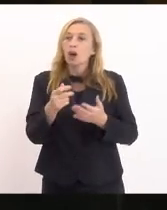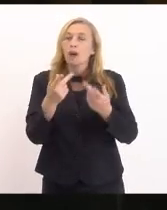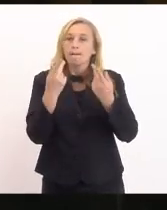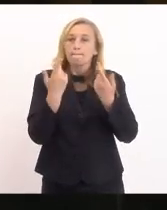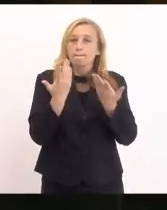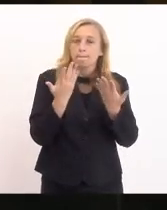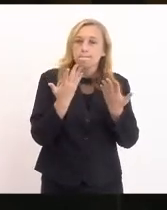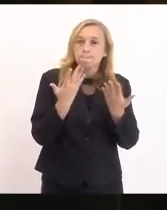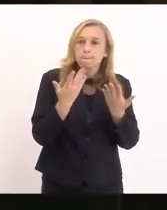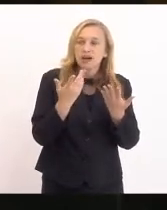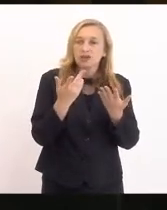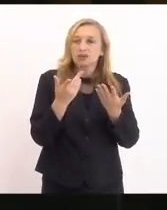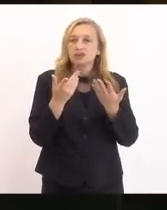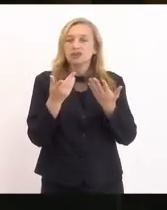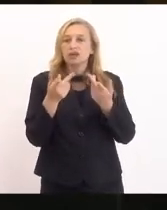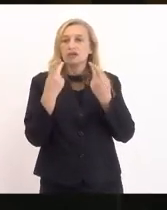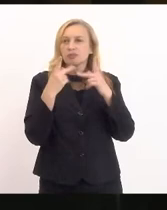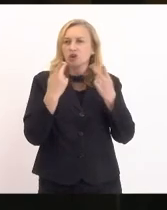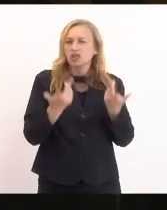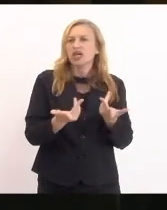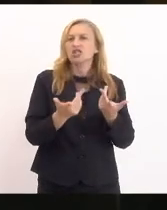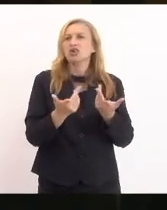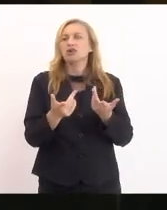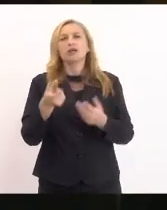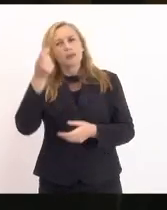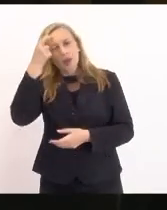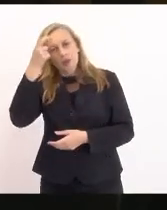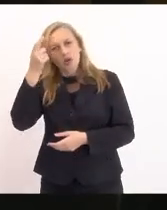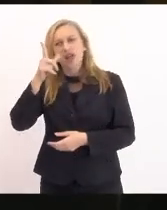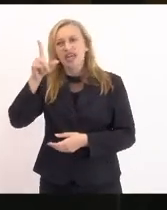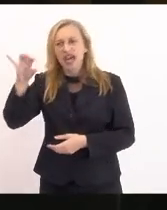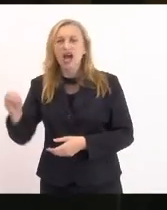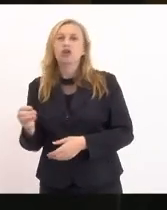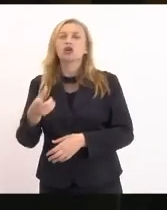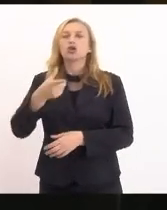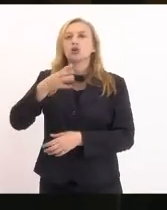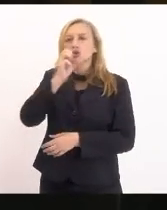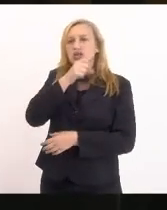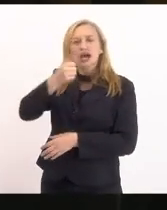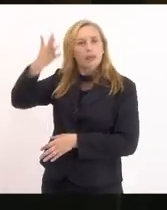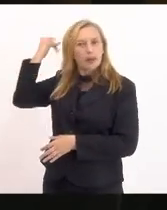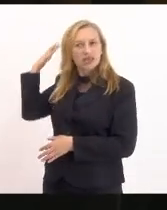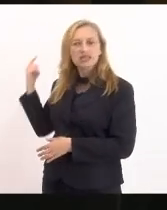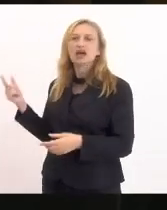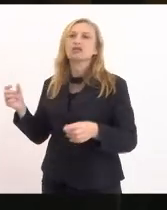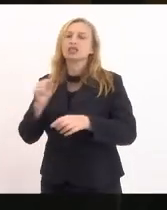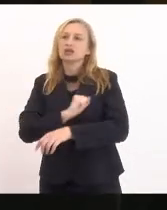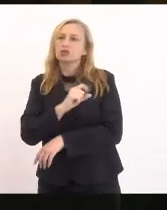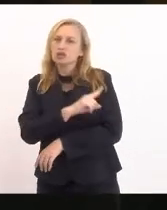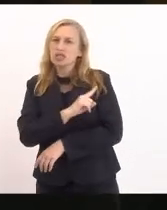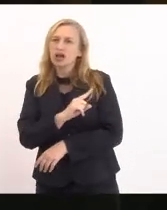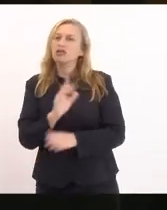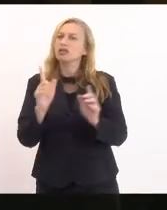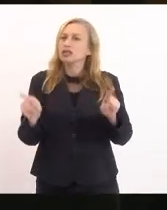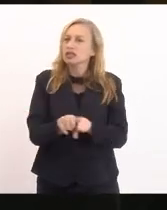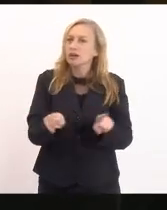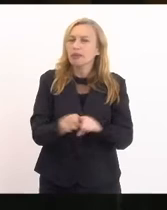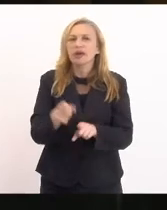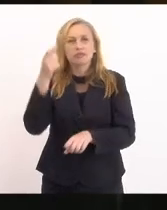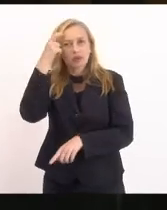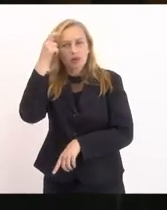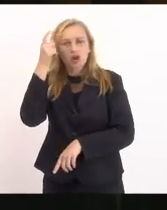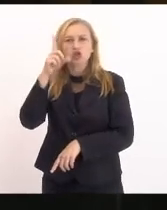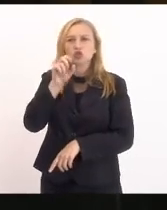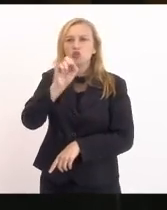de indignação em memória de Iago. No sábado passado teve um ato importante em São Gonçalo, também em memória de